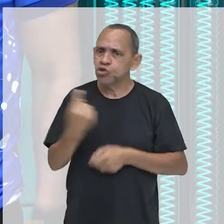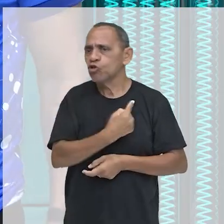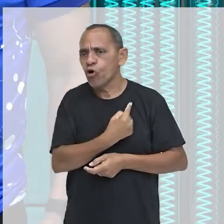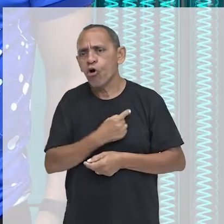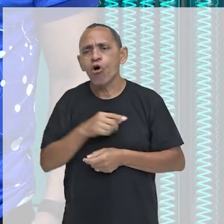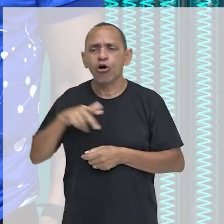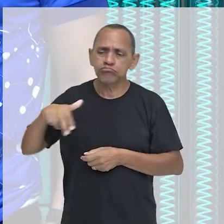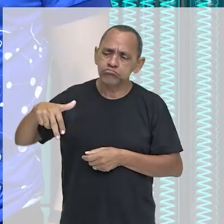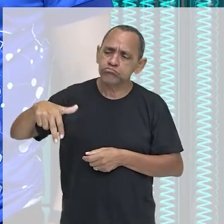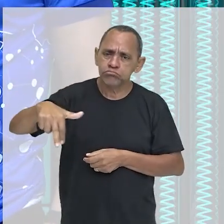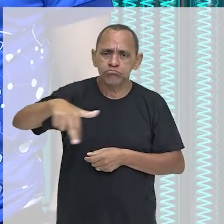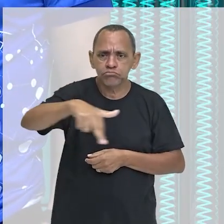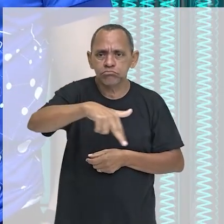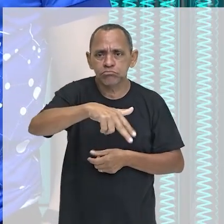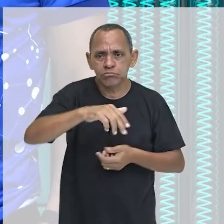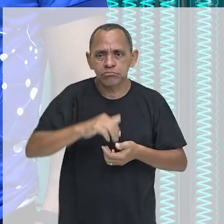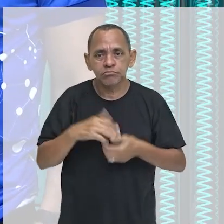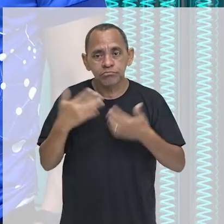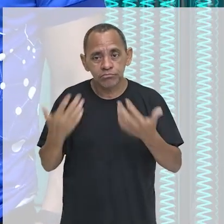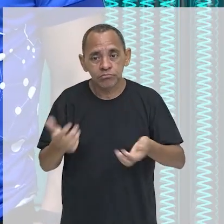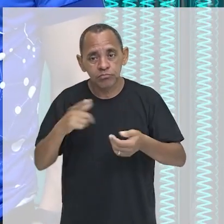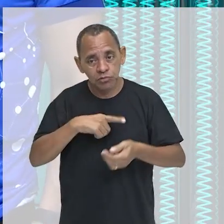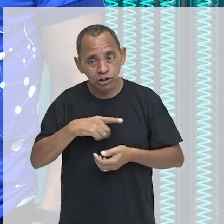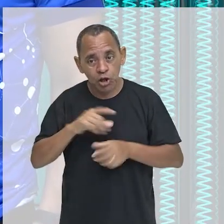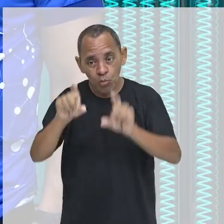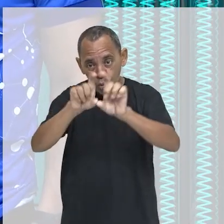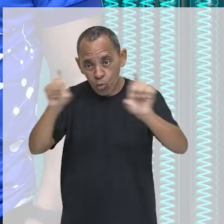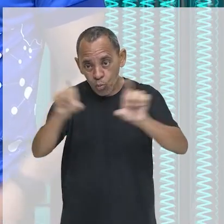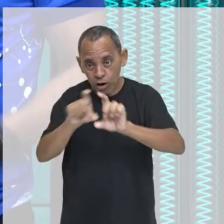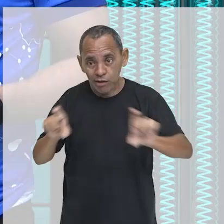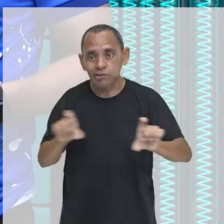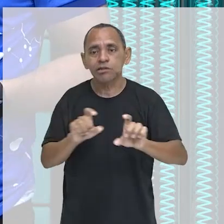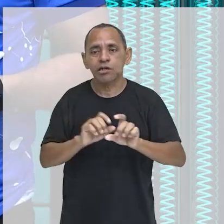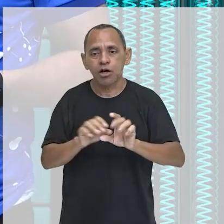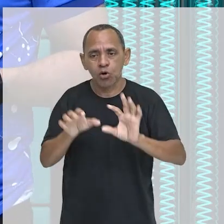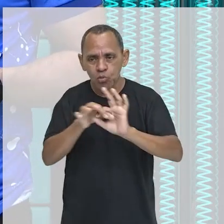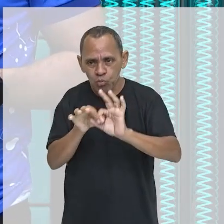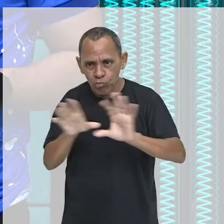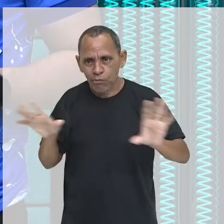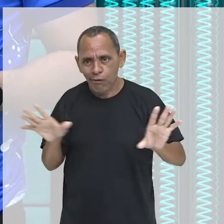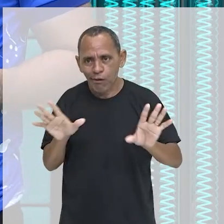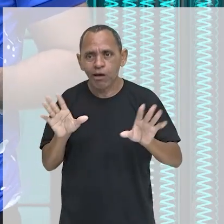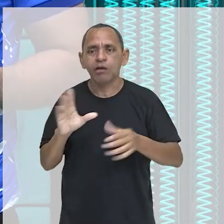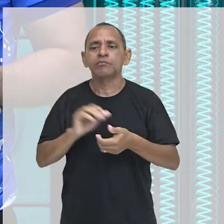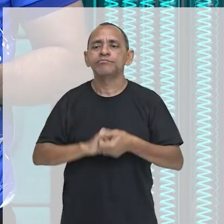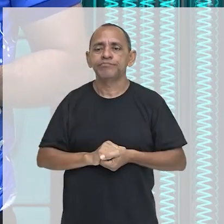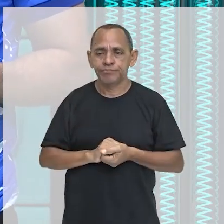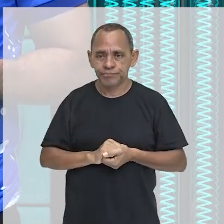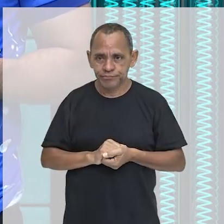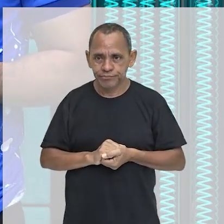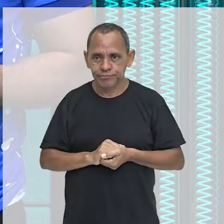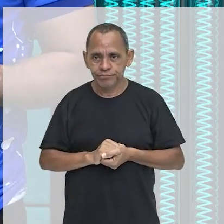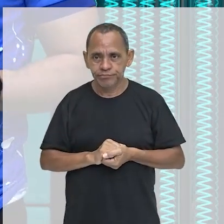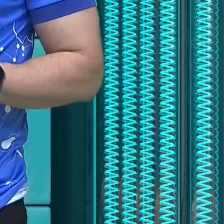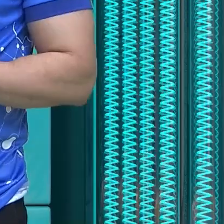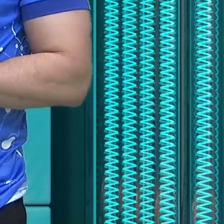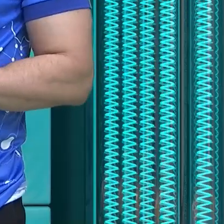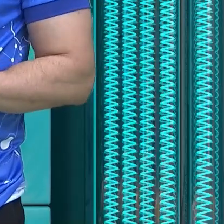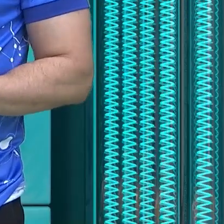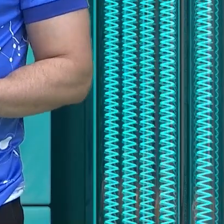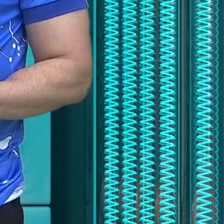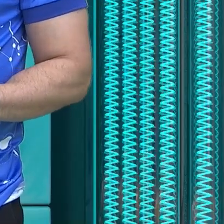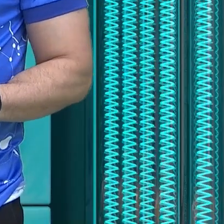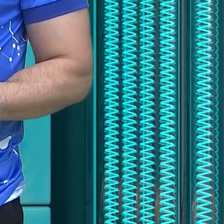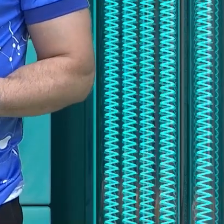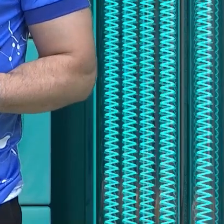dar uma caminhada. Então, nós temos aqui uma oração subordinada concessiva, tá certo?